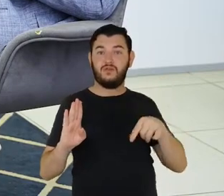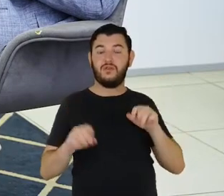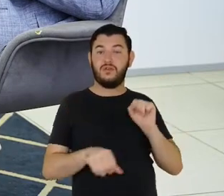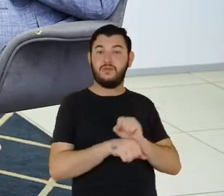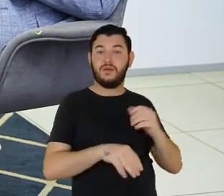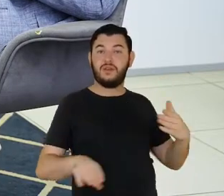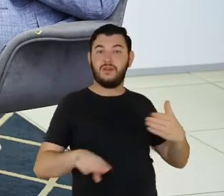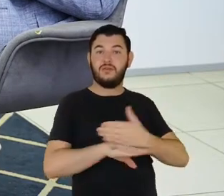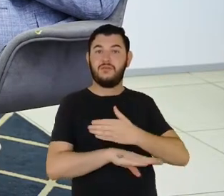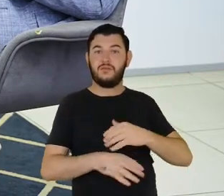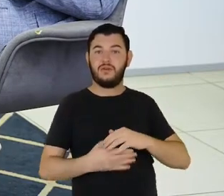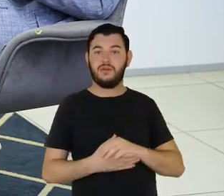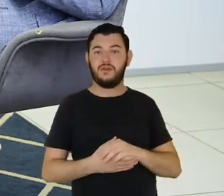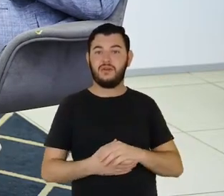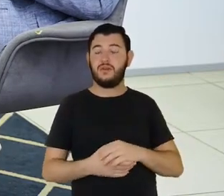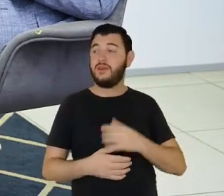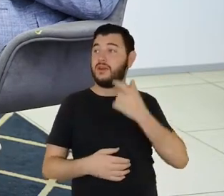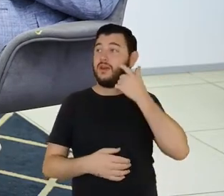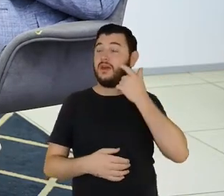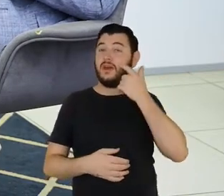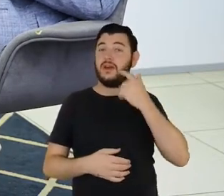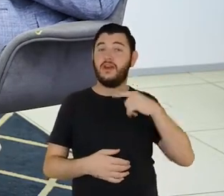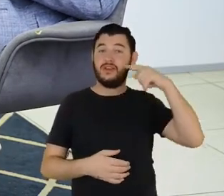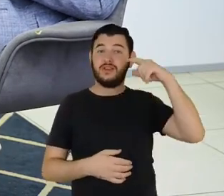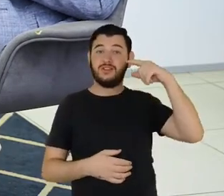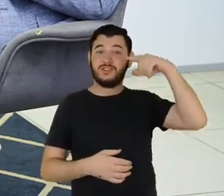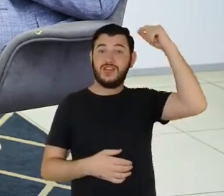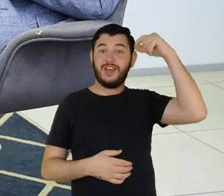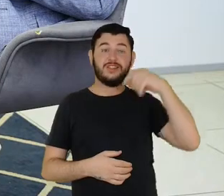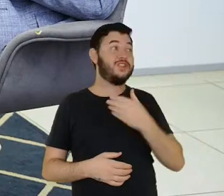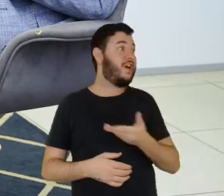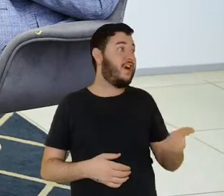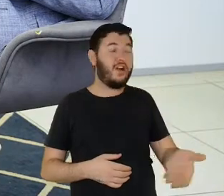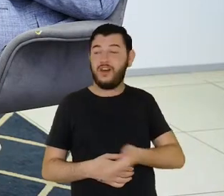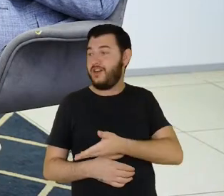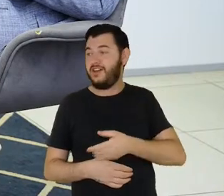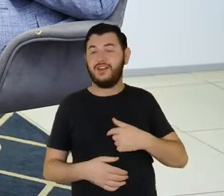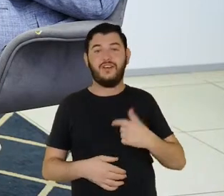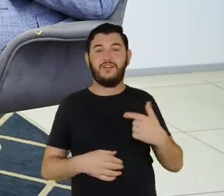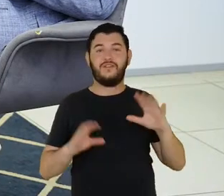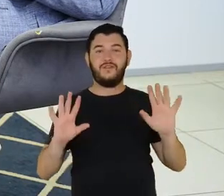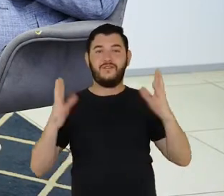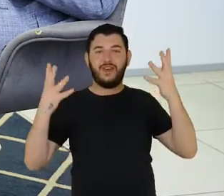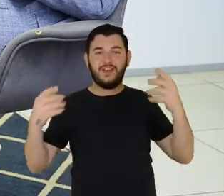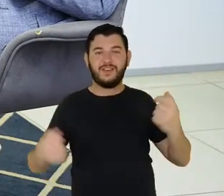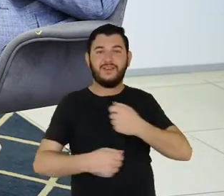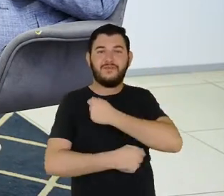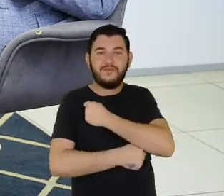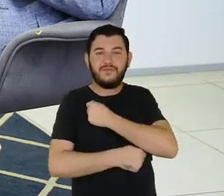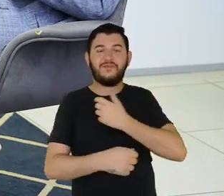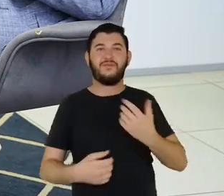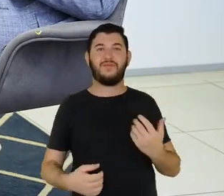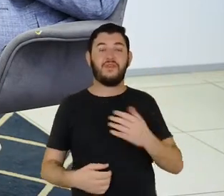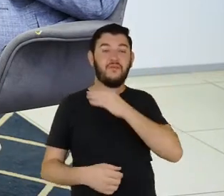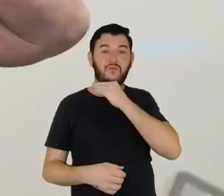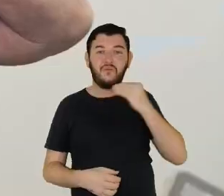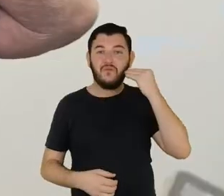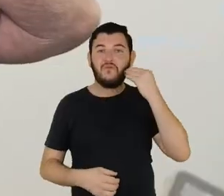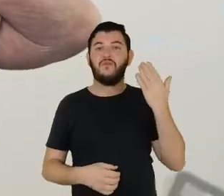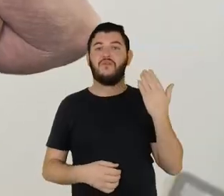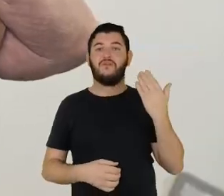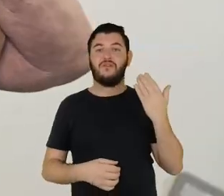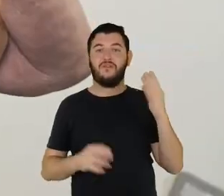Aí, puta, foi uma festa, a gente se beijou, papapá, foi uma maior festa e tal. Aí eu conversei com a Janja do lado assim, e